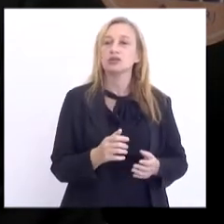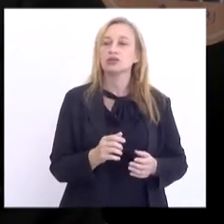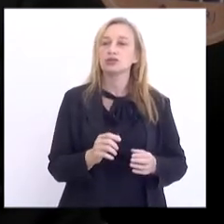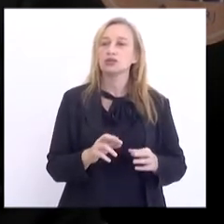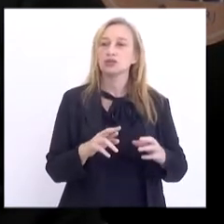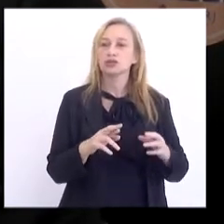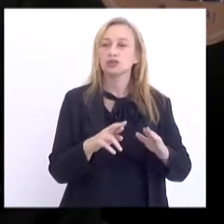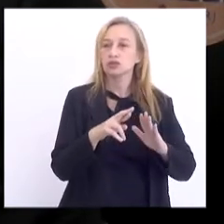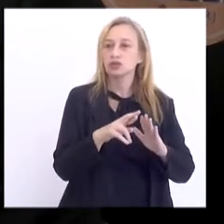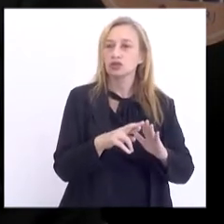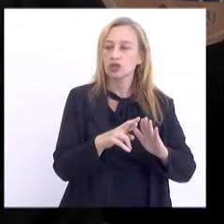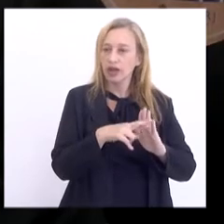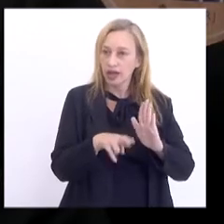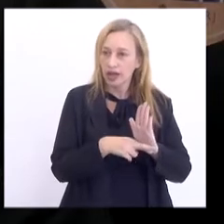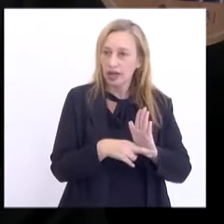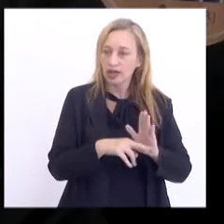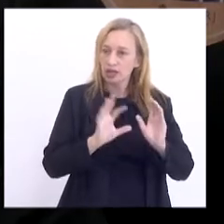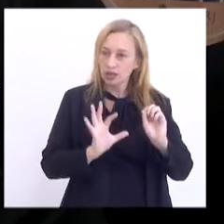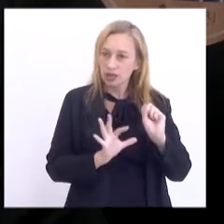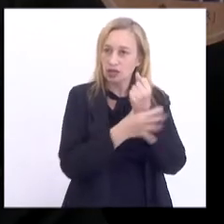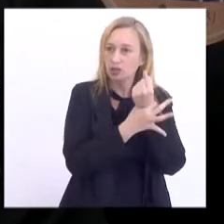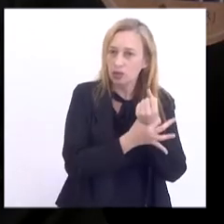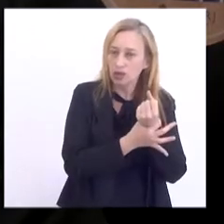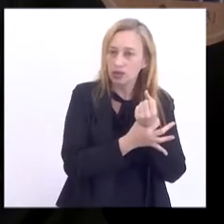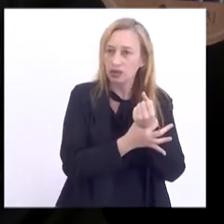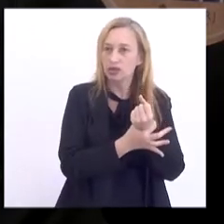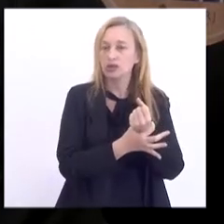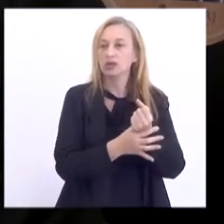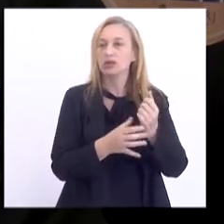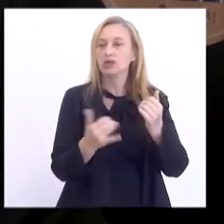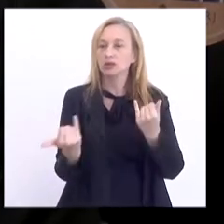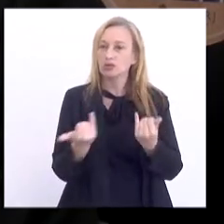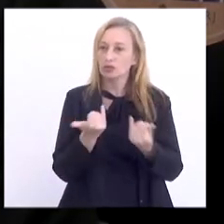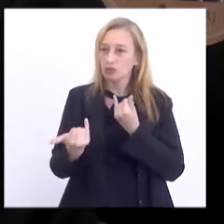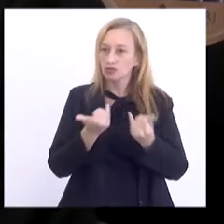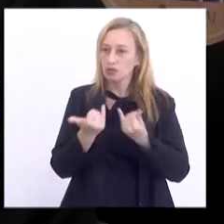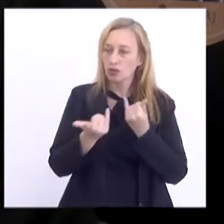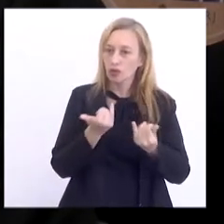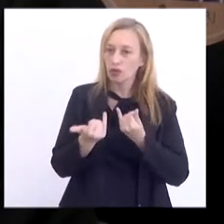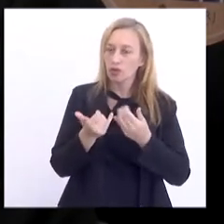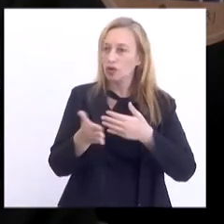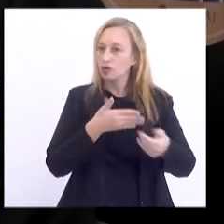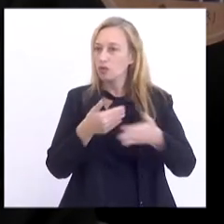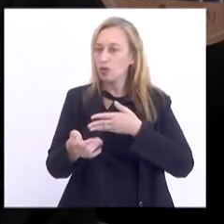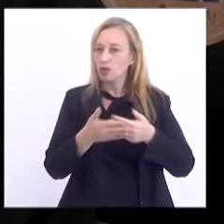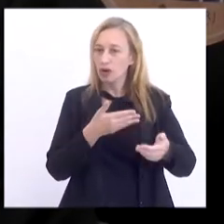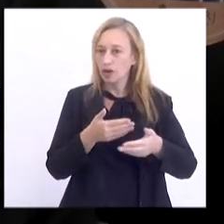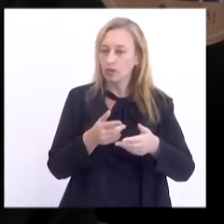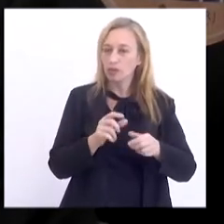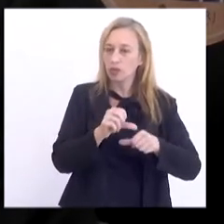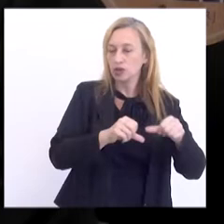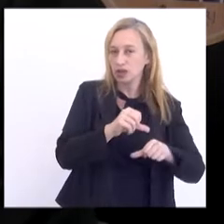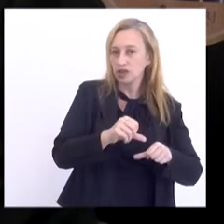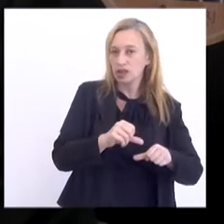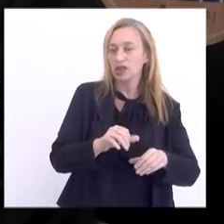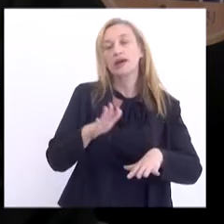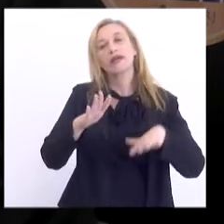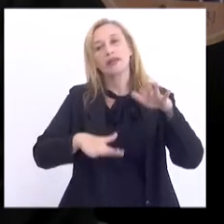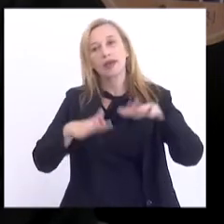auditoria preventiva bom e mas ficou bonito né em qualquer eventualidade e